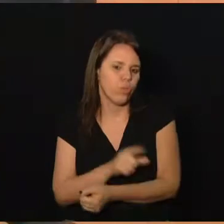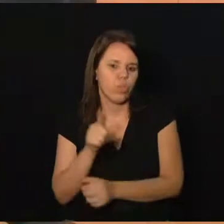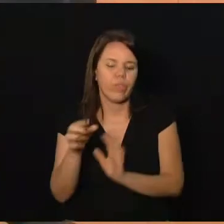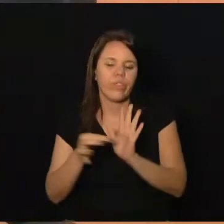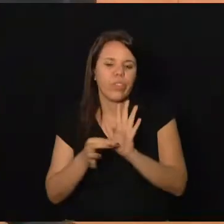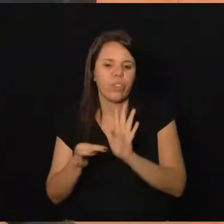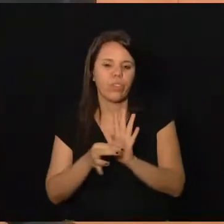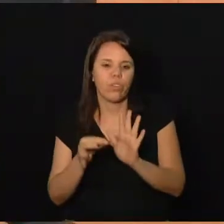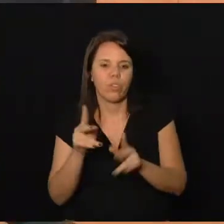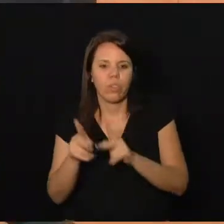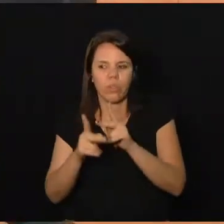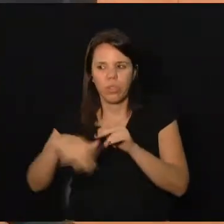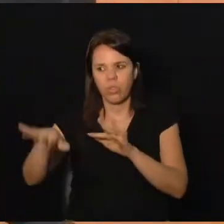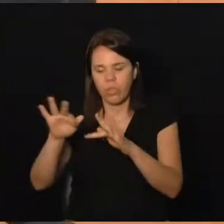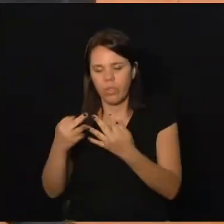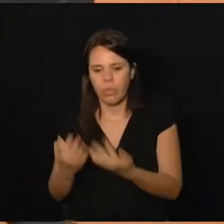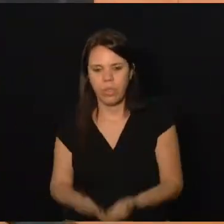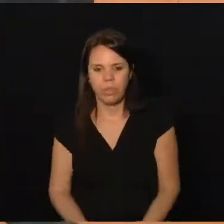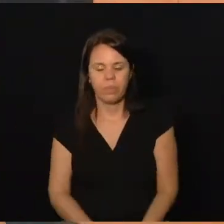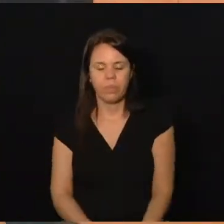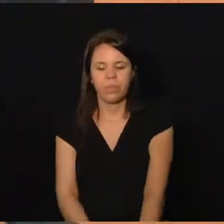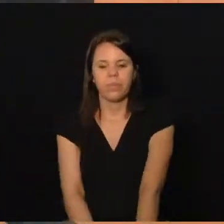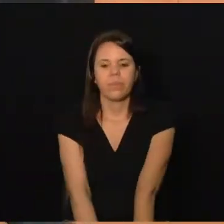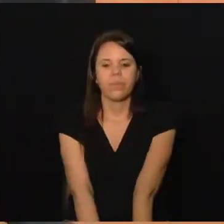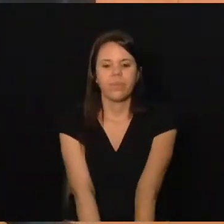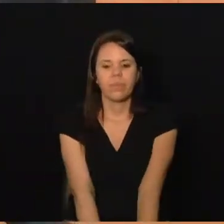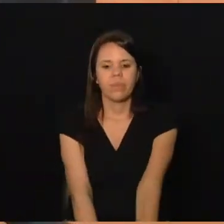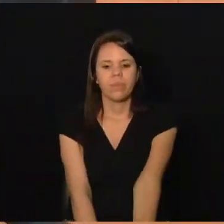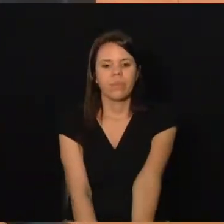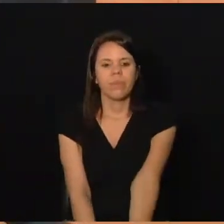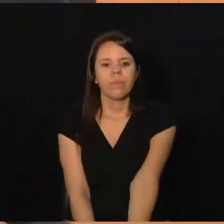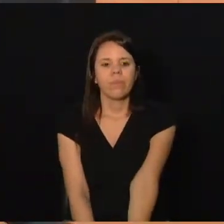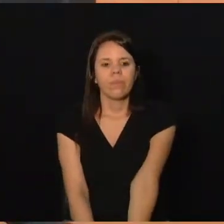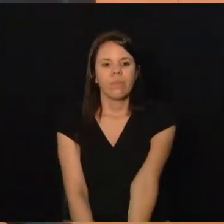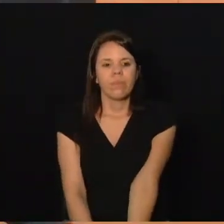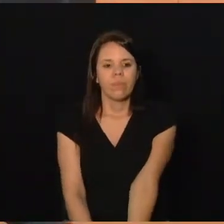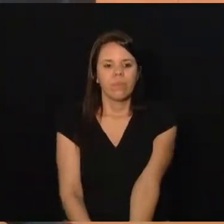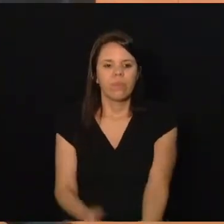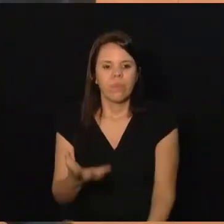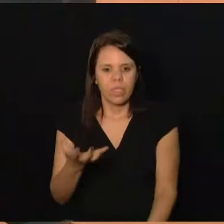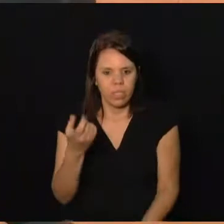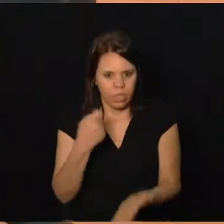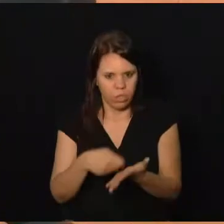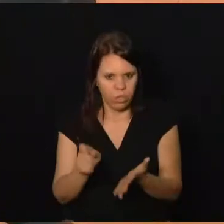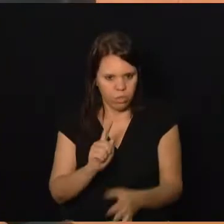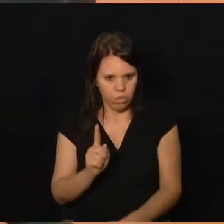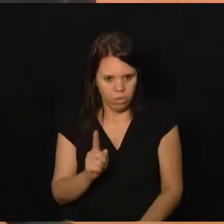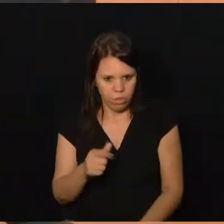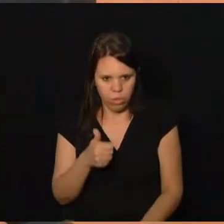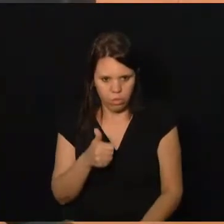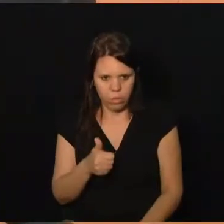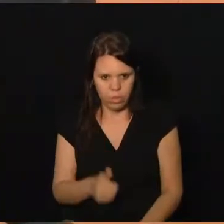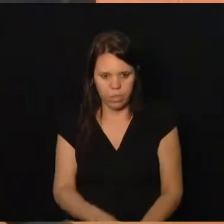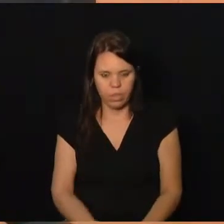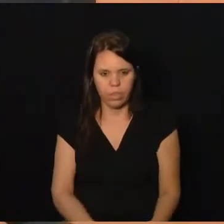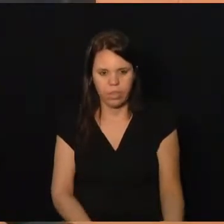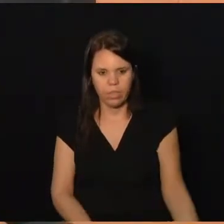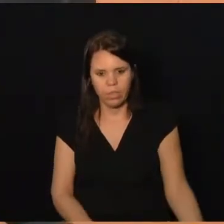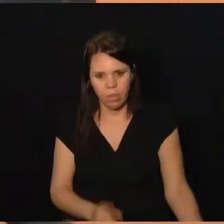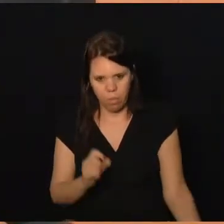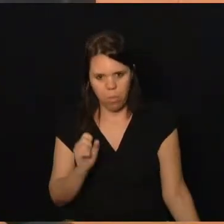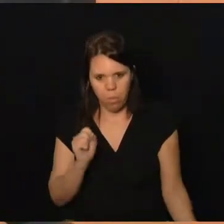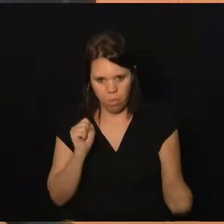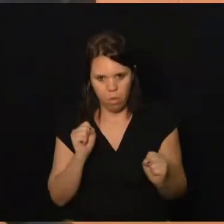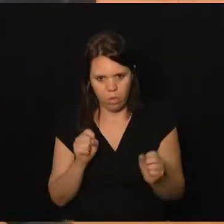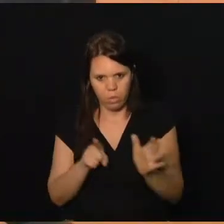esses codependentes? Essas são as minhas perguntas. Você quer ir anotando? Não, tá tudo bem. Eles podem perguntar